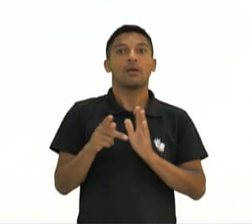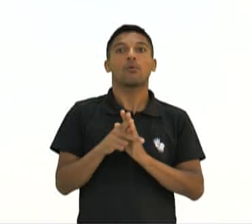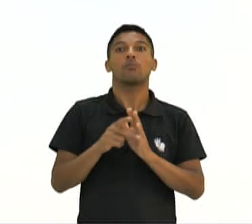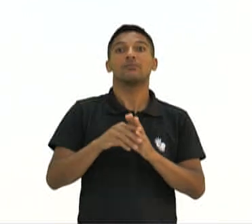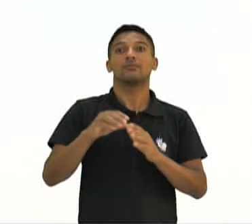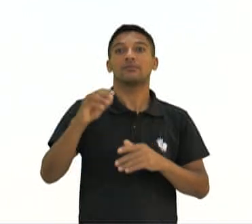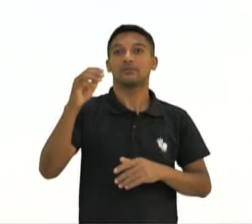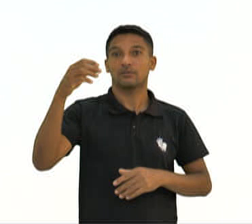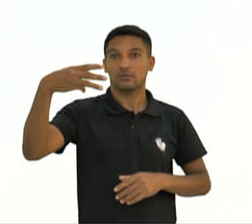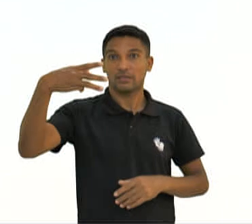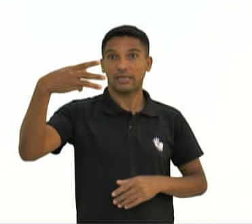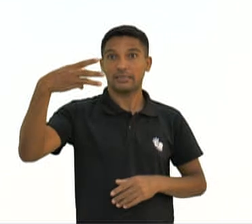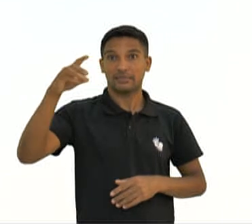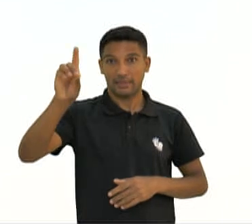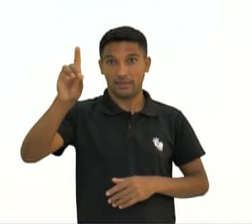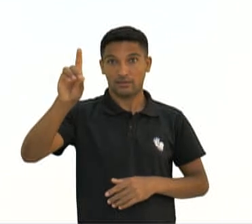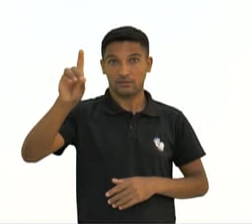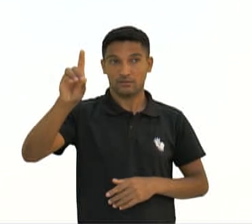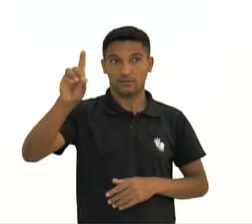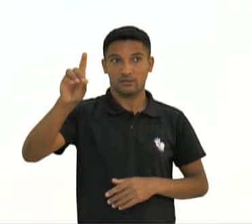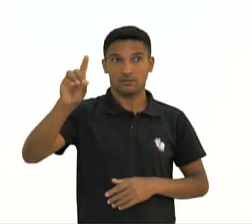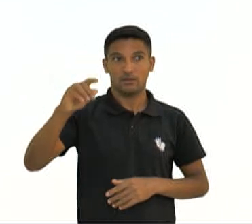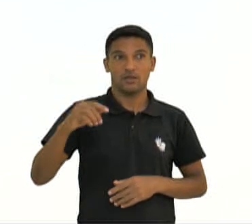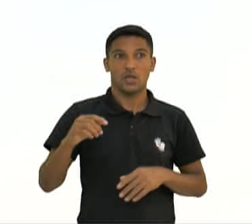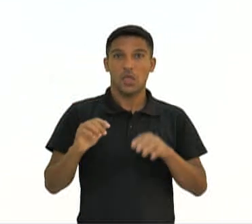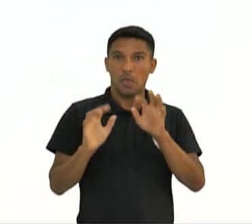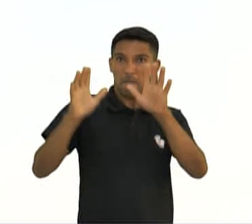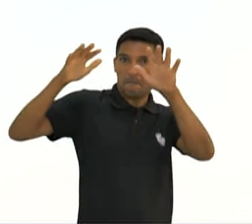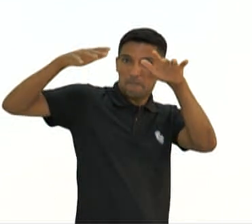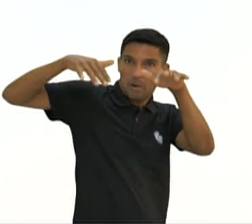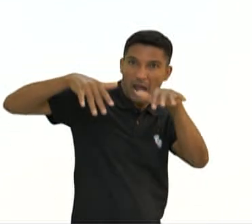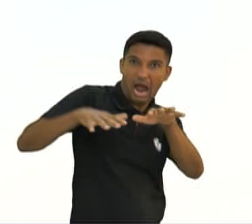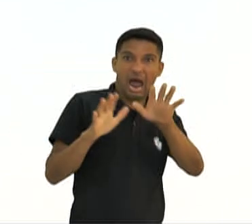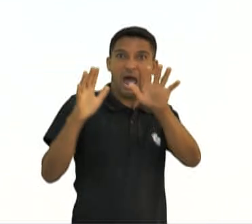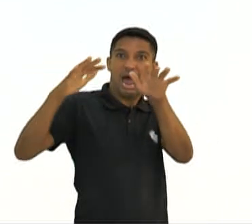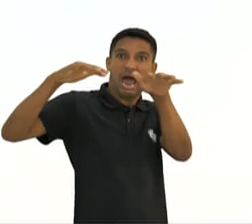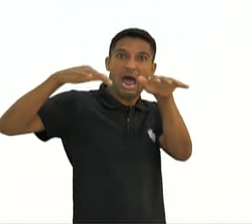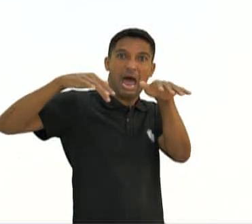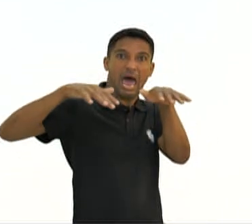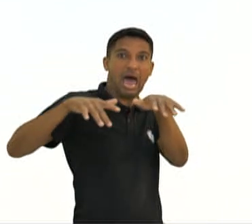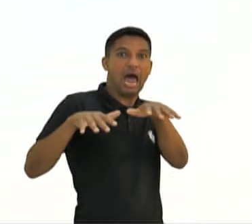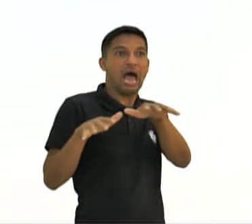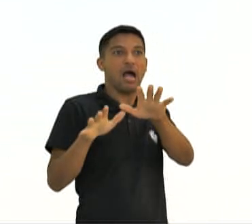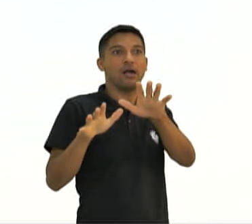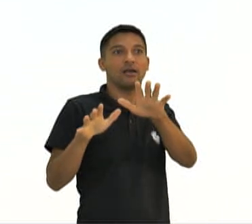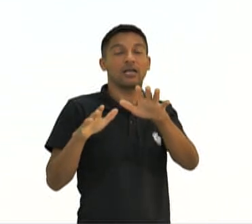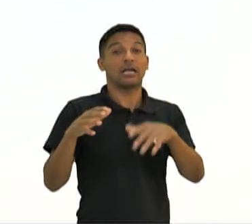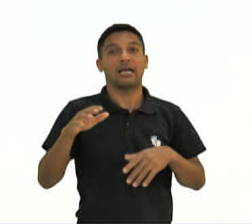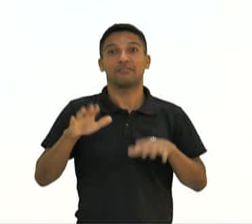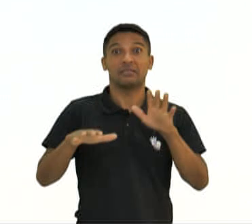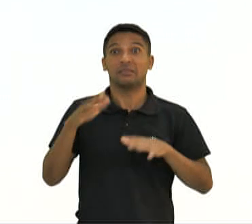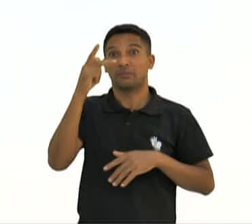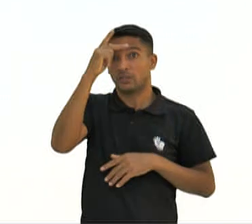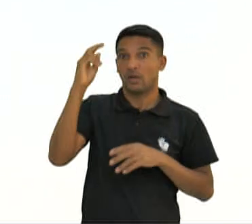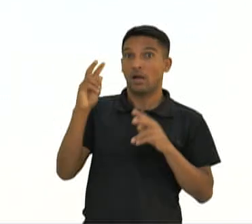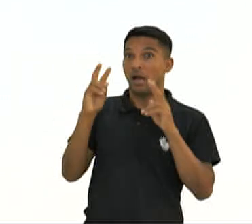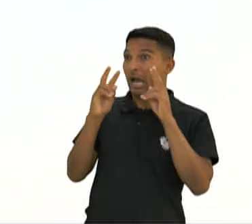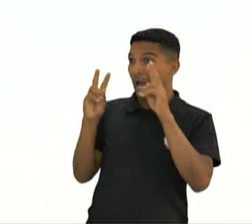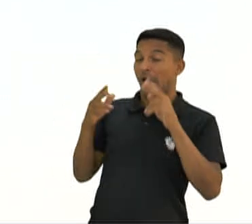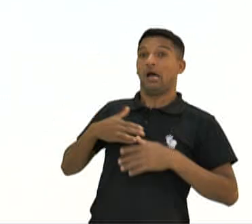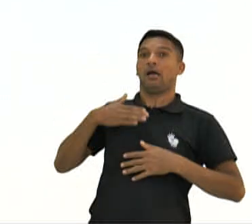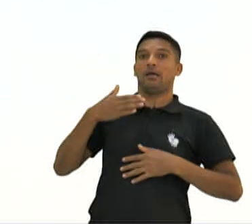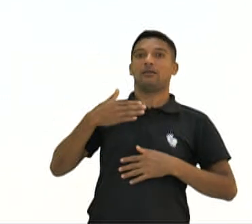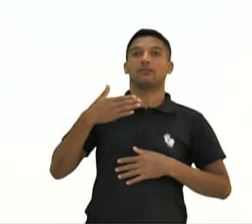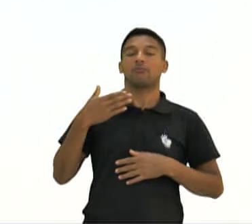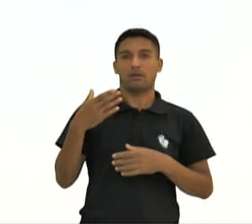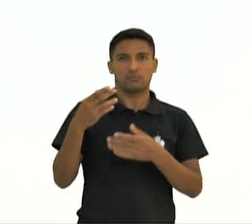3D, ela quebra ali quando você passa pelo prédio, você imagina o tamanho do susto que as pessoas não levam, né? Se você tiver interesse, dê uma olhada